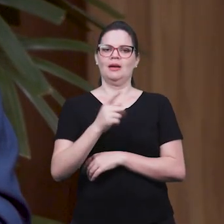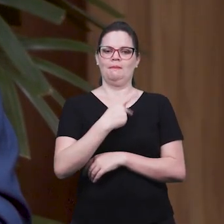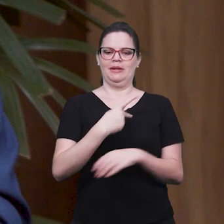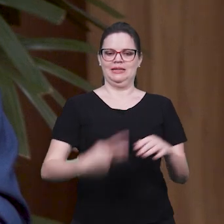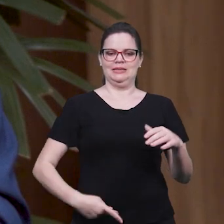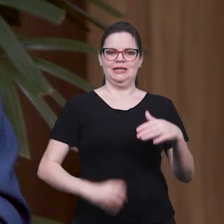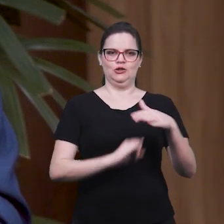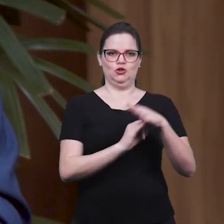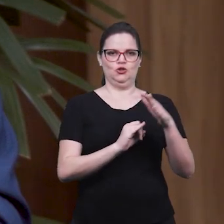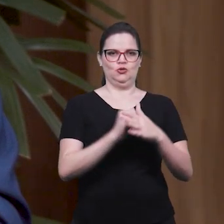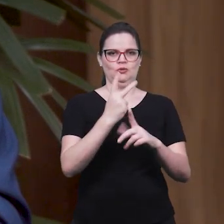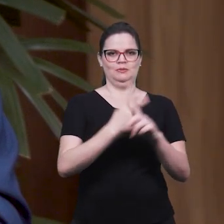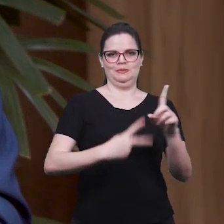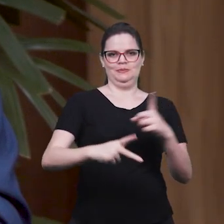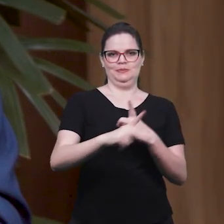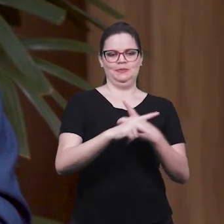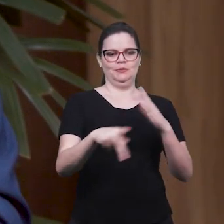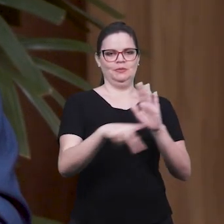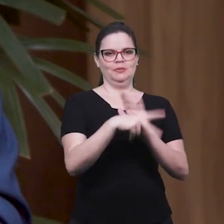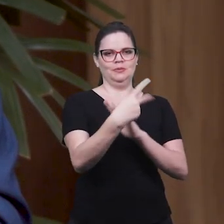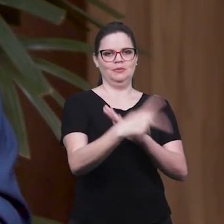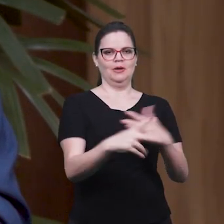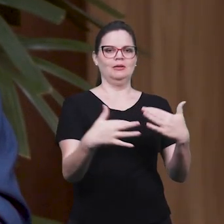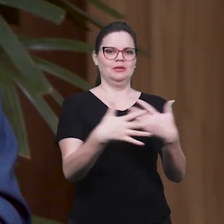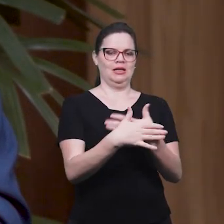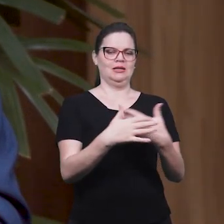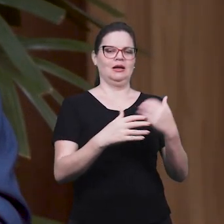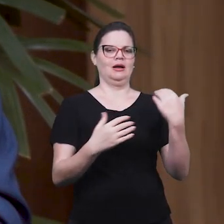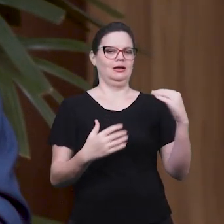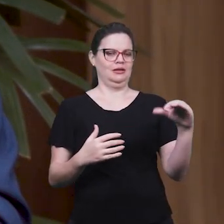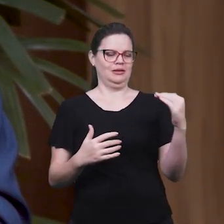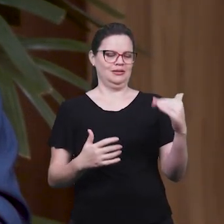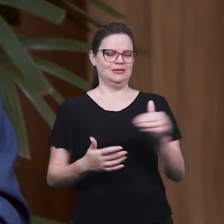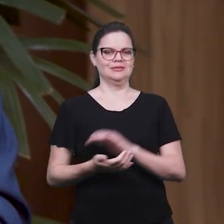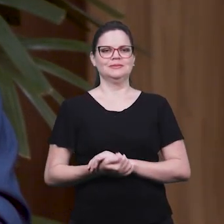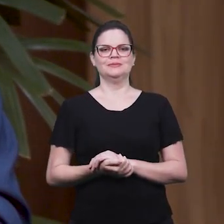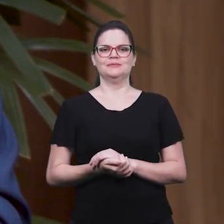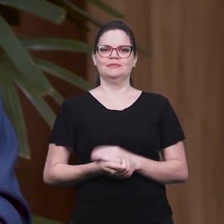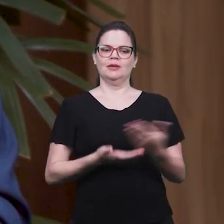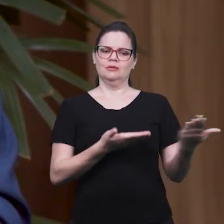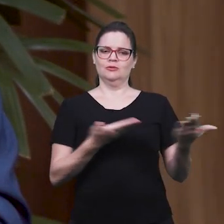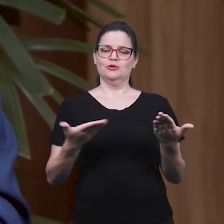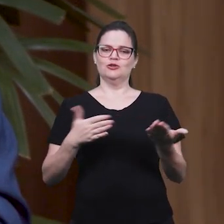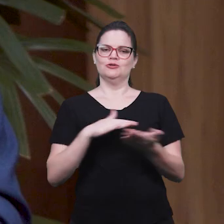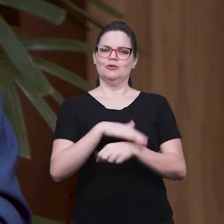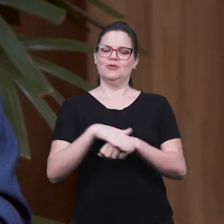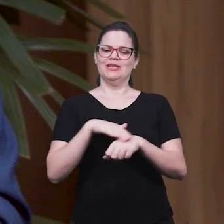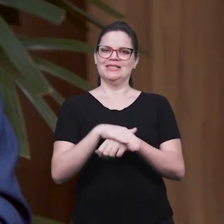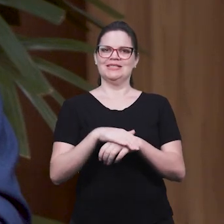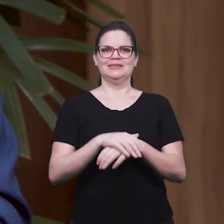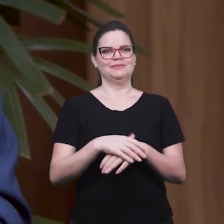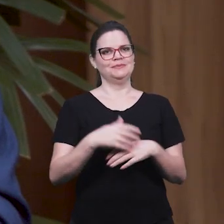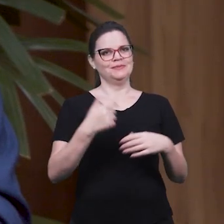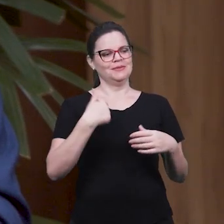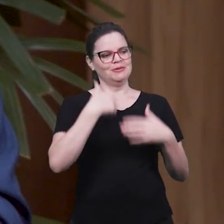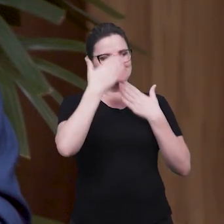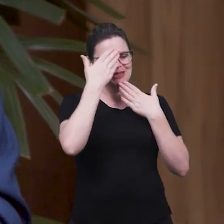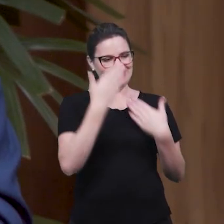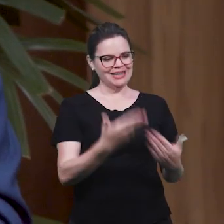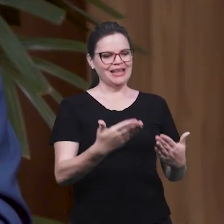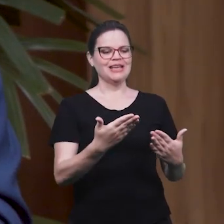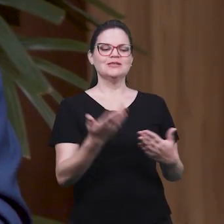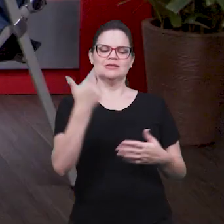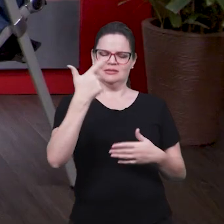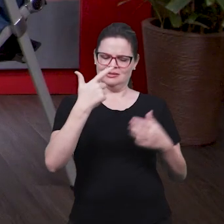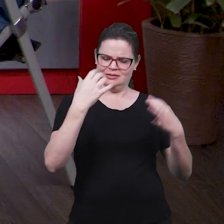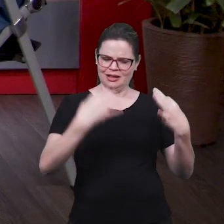A doutora Juliana, ela é presidente do Instituto de Previdência dos Servidores Públicos do município de Cariacica, e esteve conversando conosco hoje. Doutora Juliana,